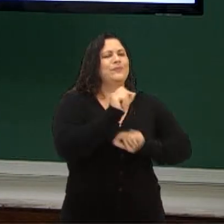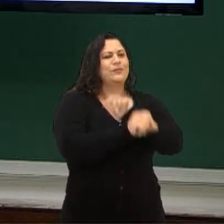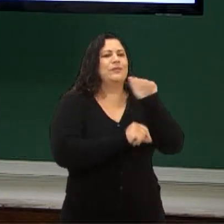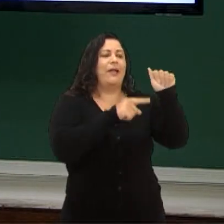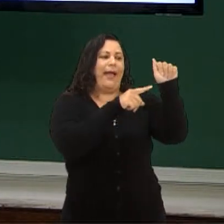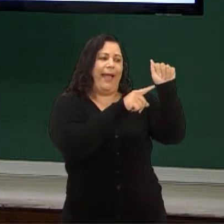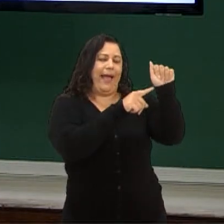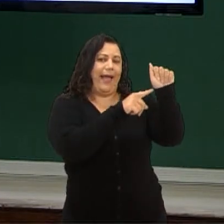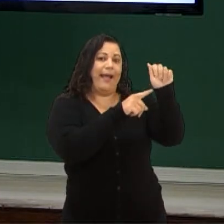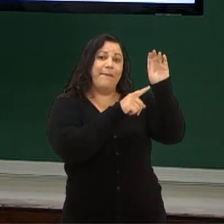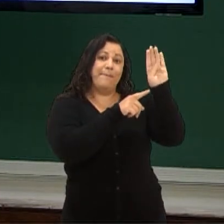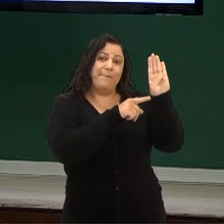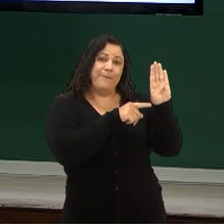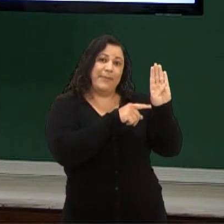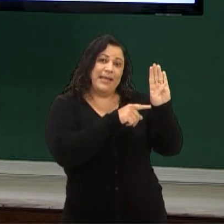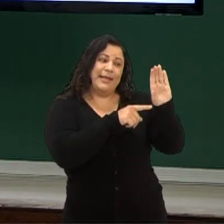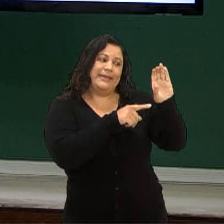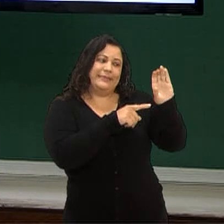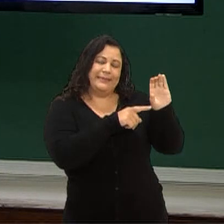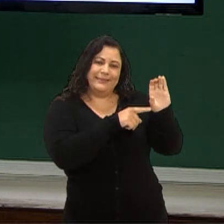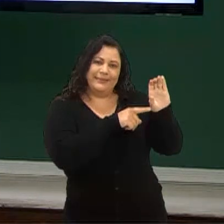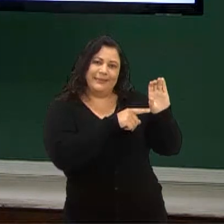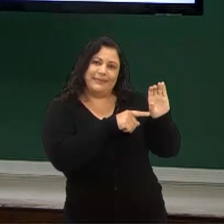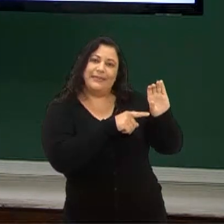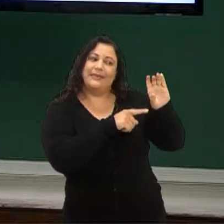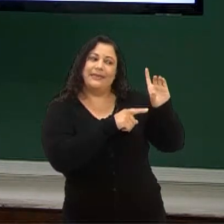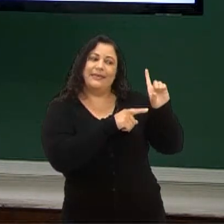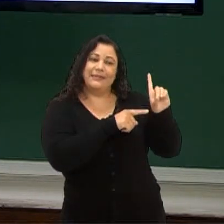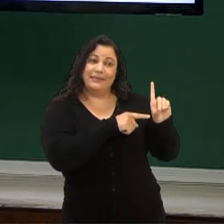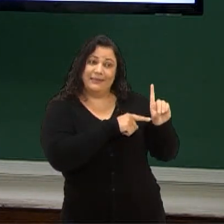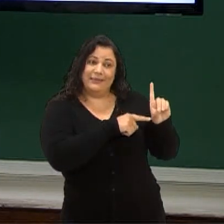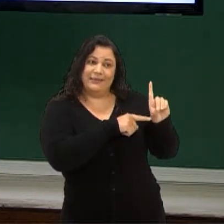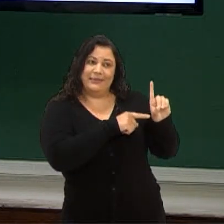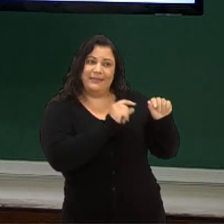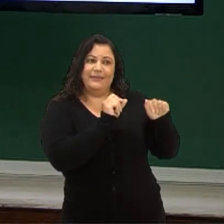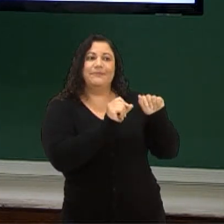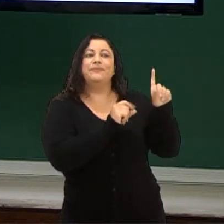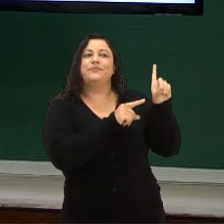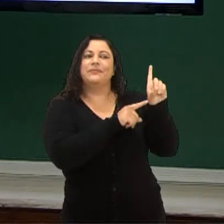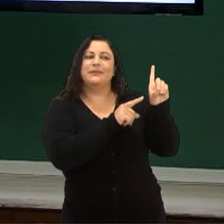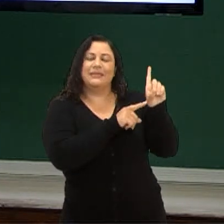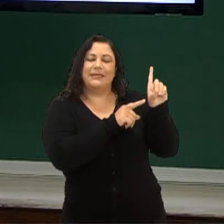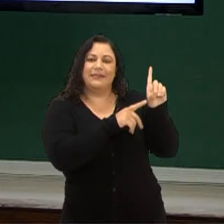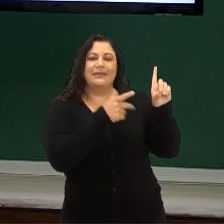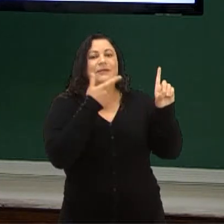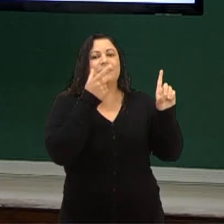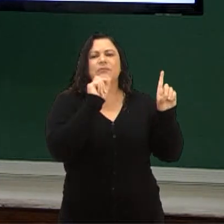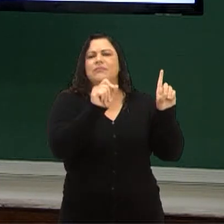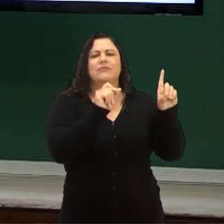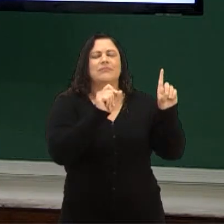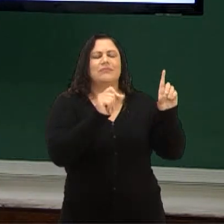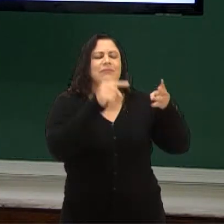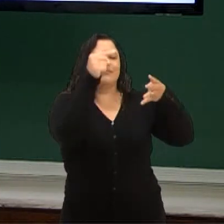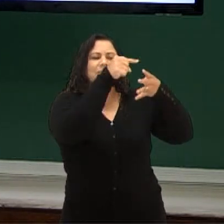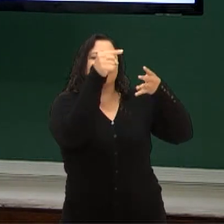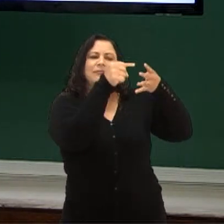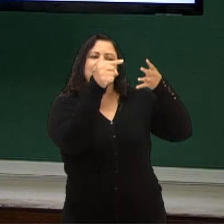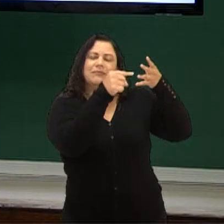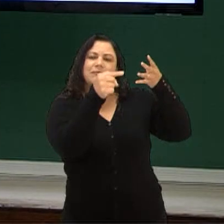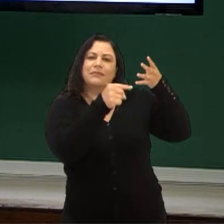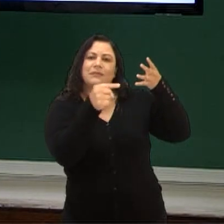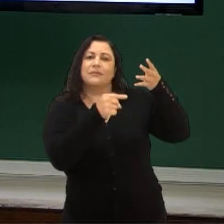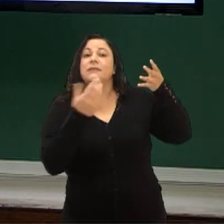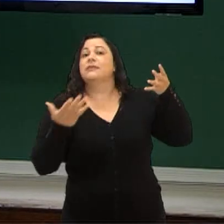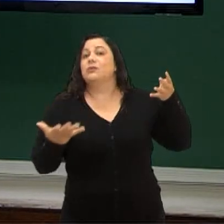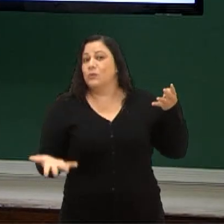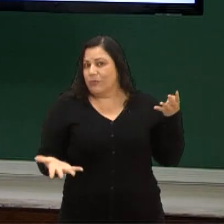até assustado. C, quando o menino fala lobo mau. Tá aqui. E D, quando a mãe diz pão com presunto.